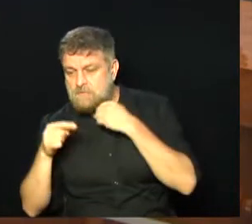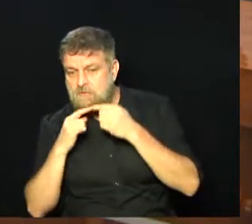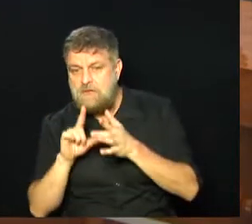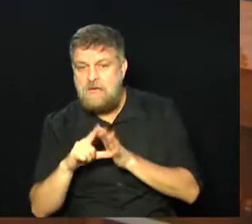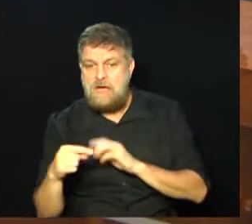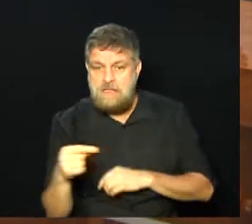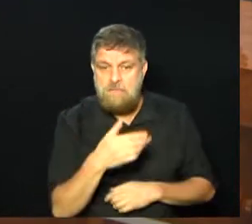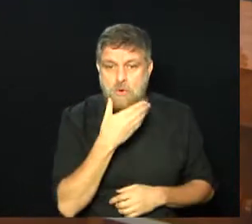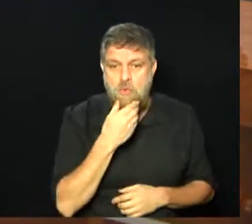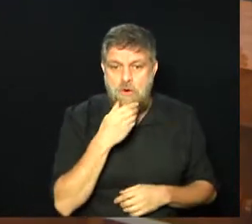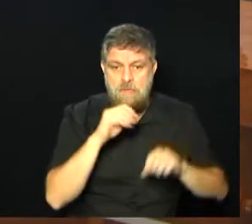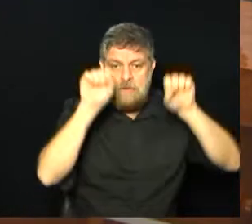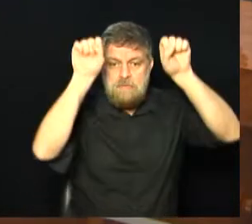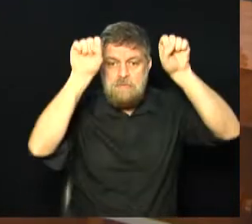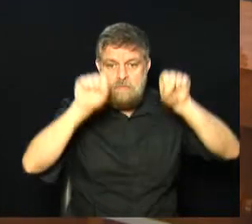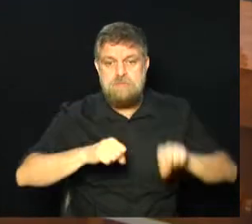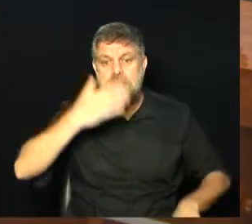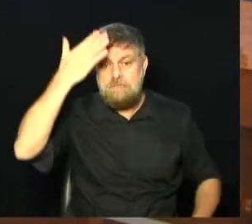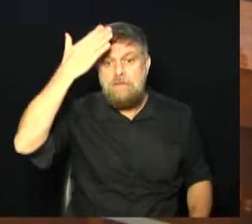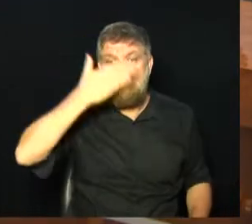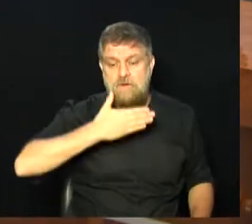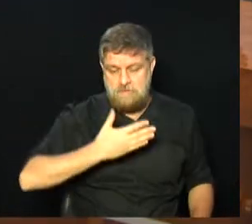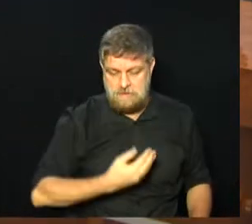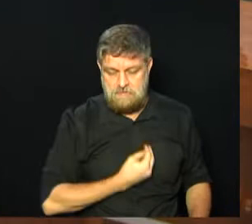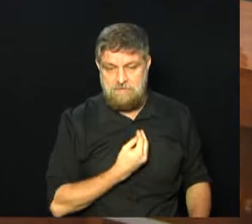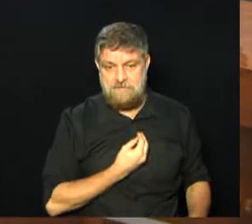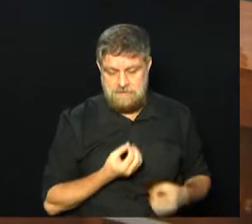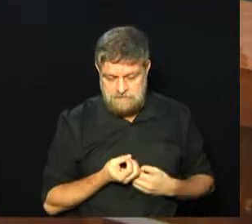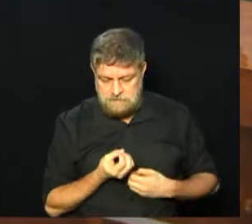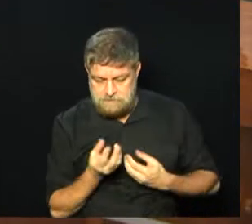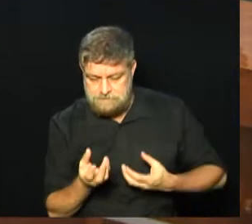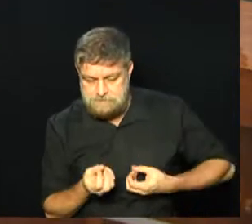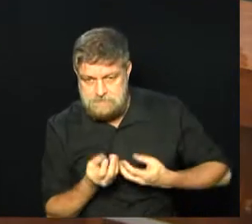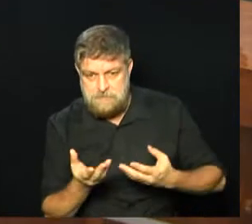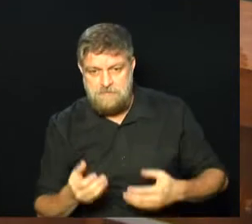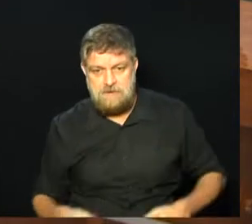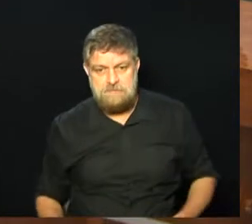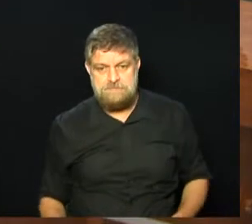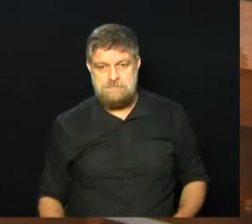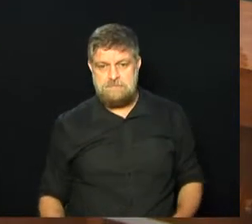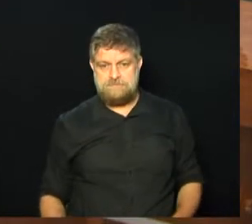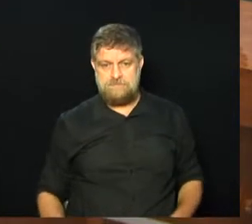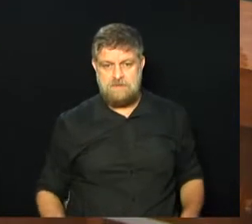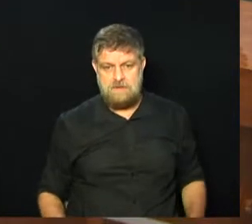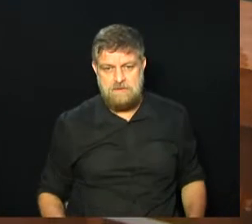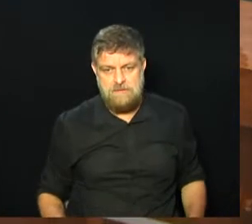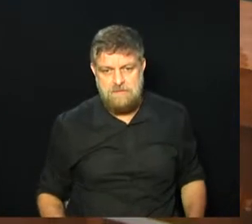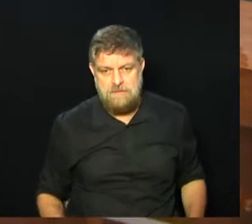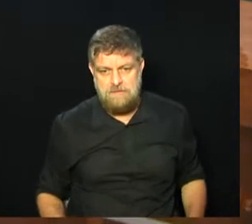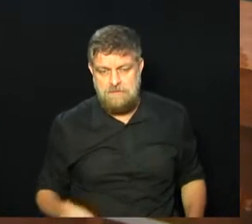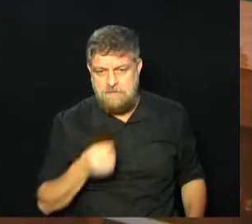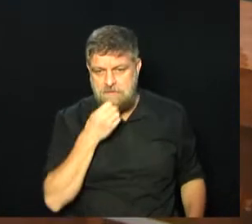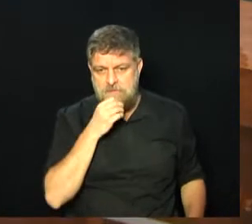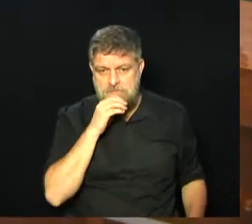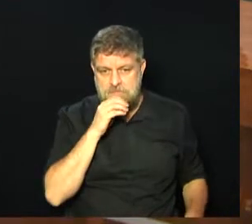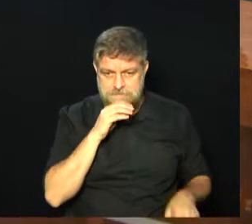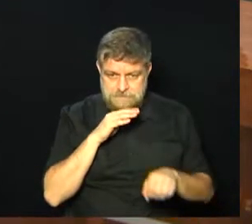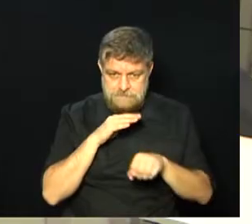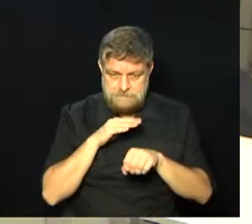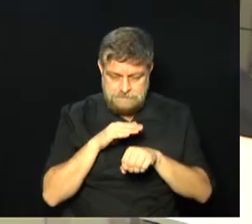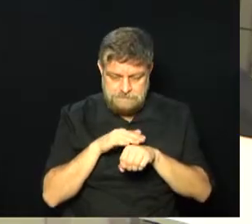ponto alto ali, vai ser o seu Walter dando o depoimento dele. Pois não, Rodrigo? Boa noite.